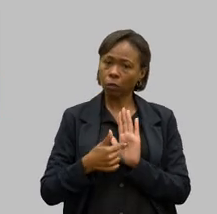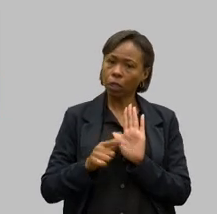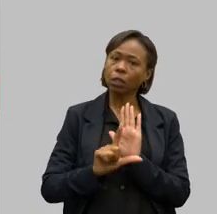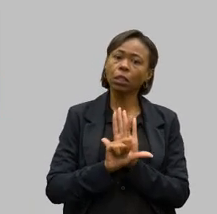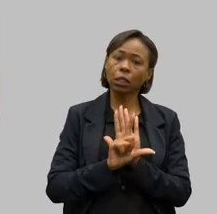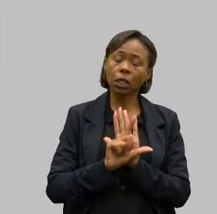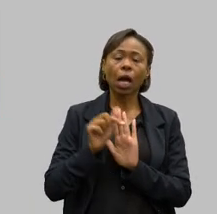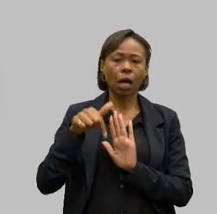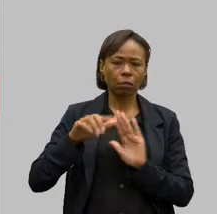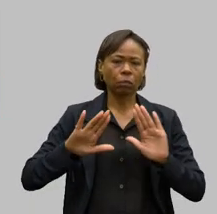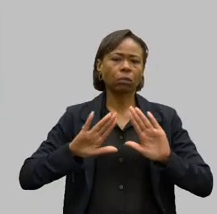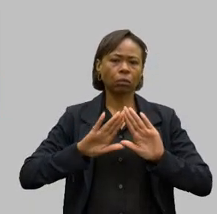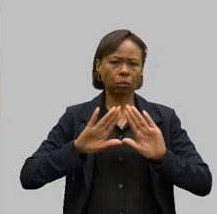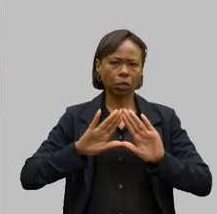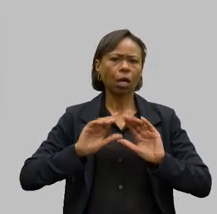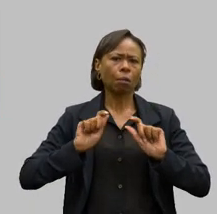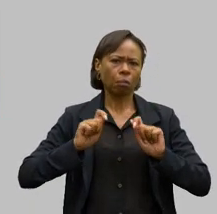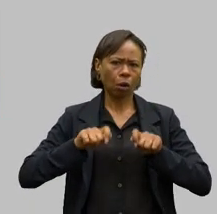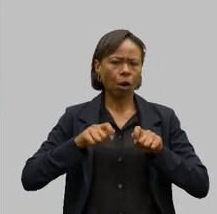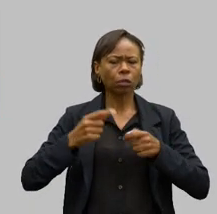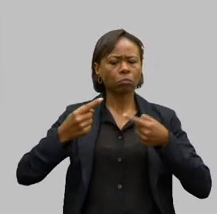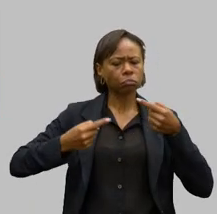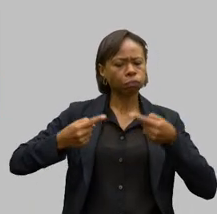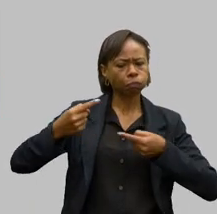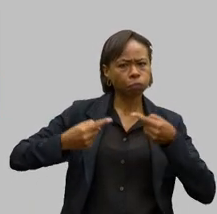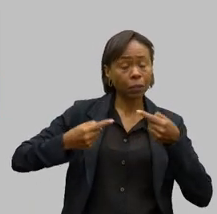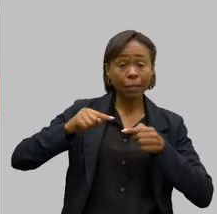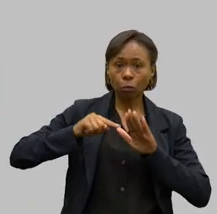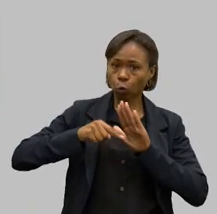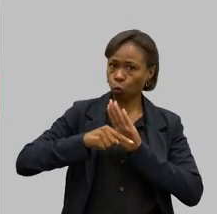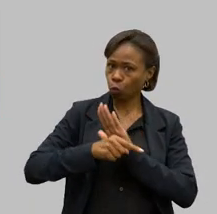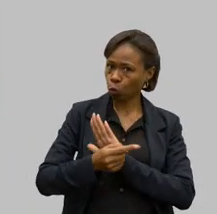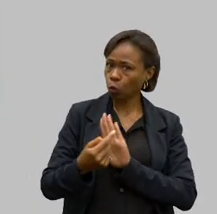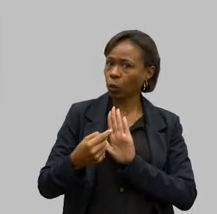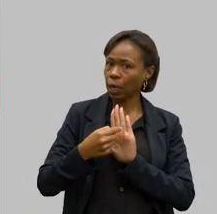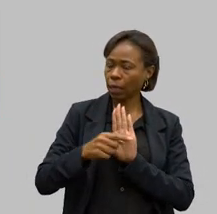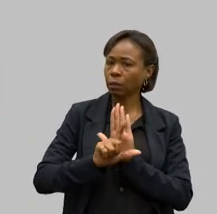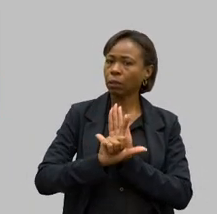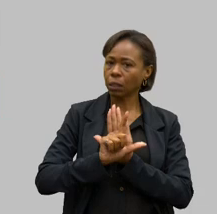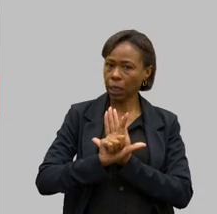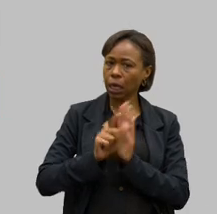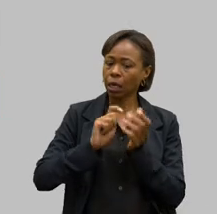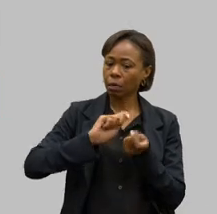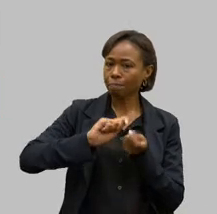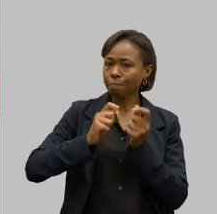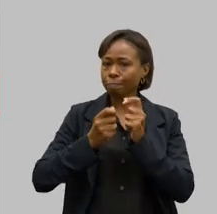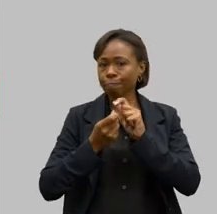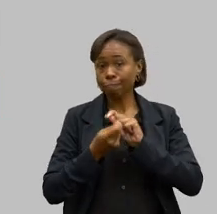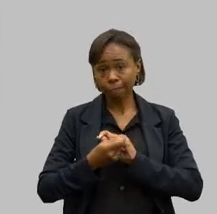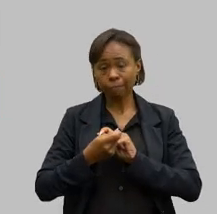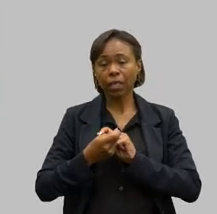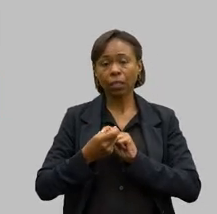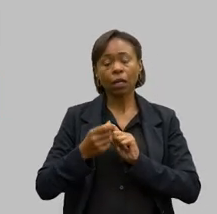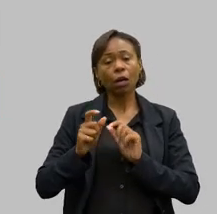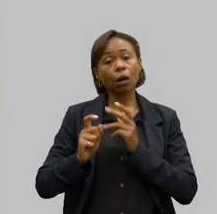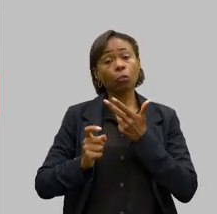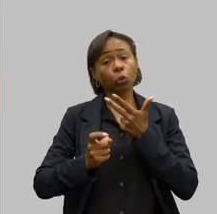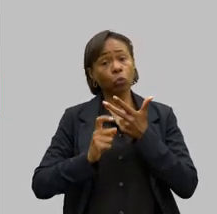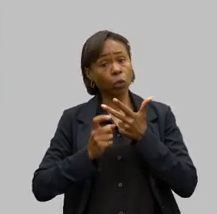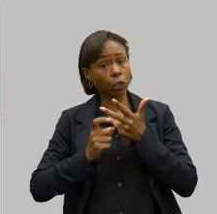de discutir a fundo a lei e adequá-la de forma que o Poder Executivo possa